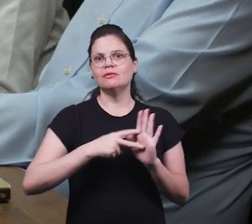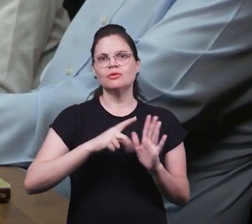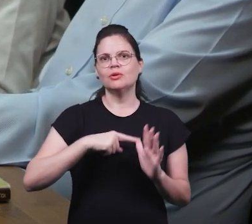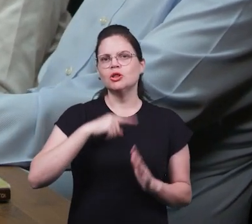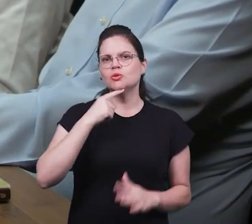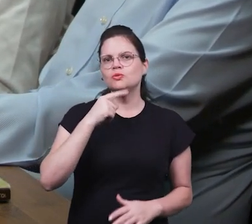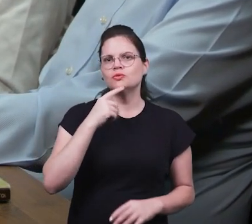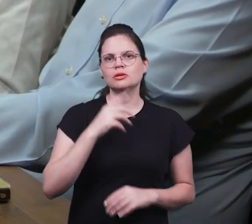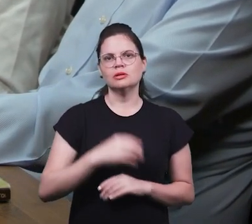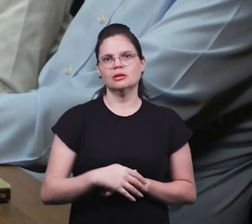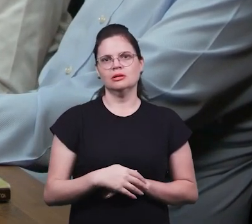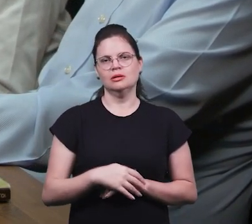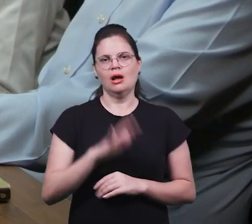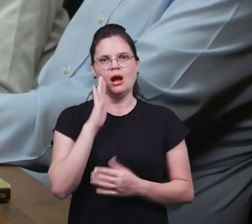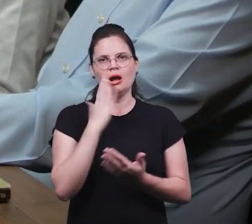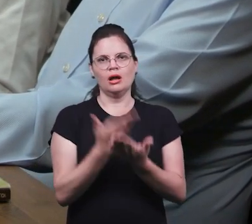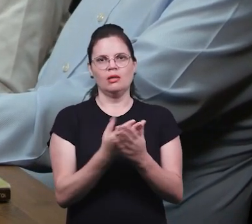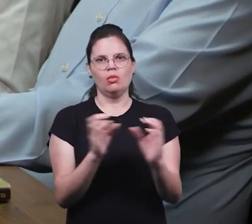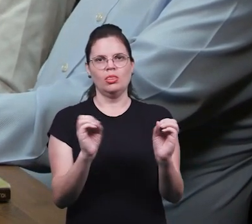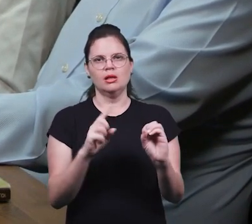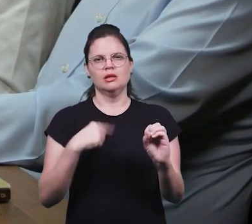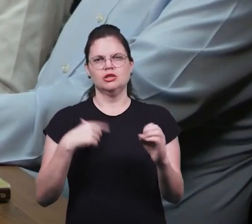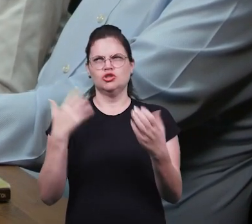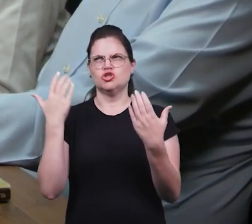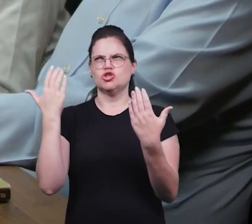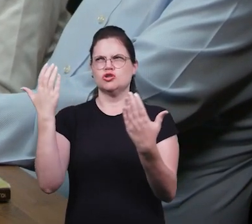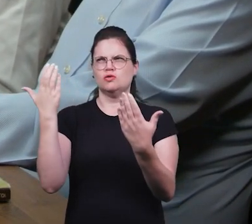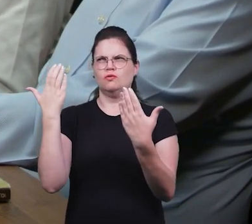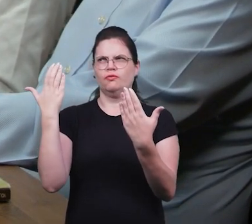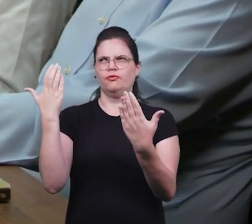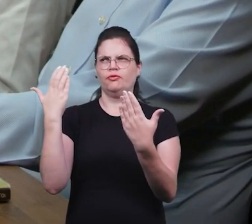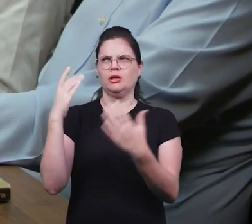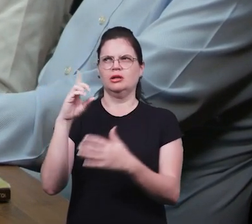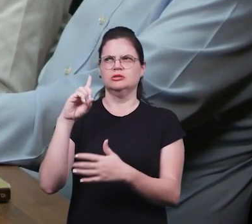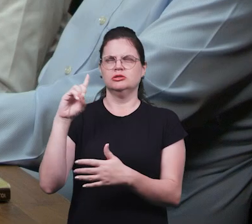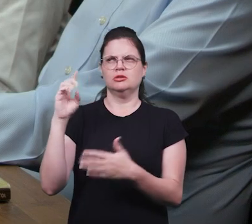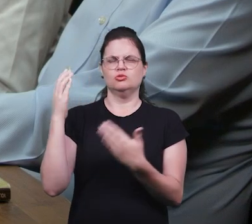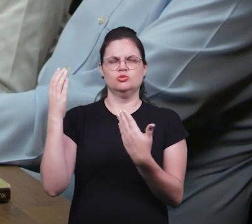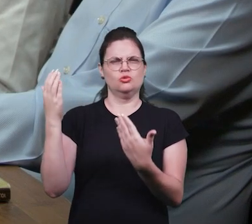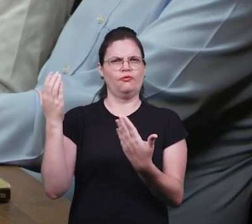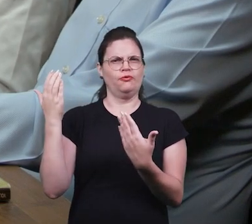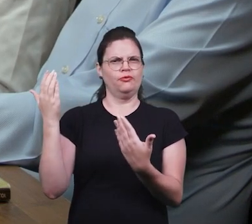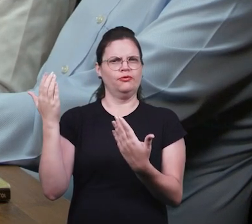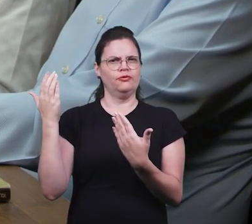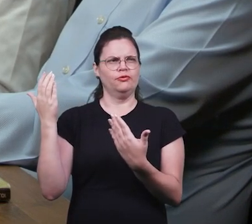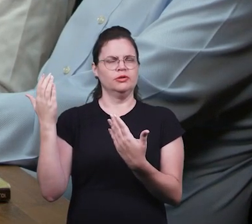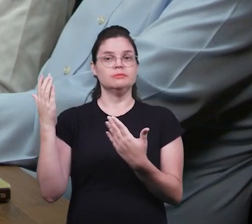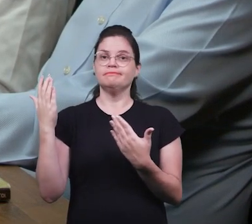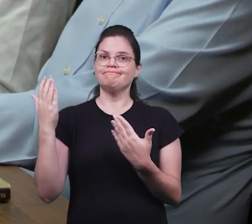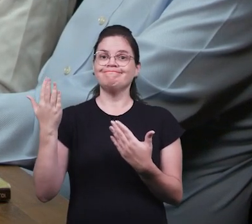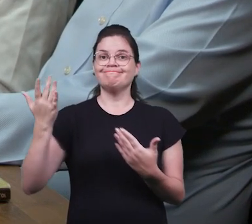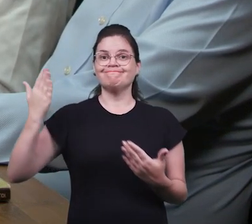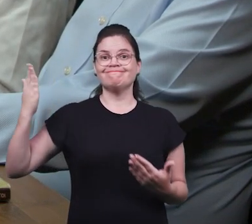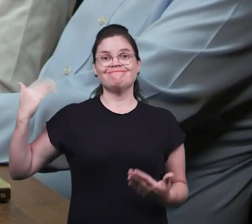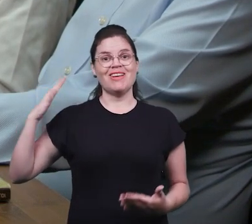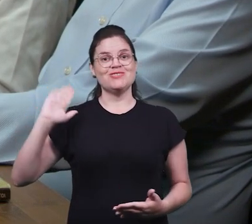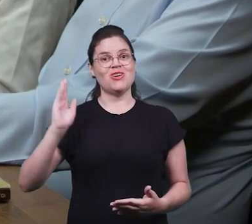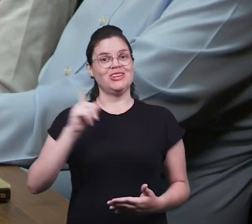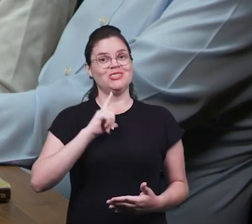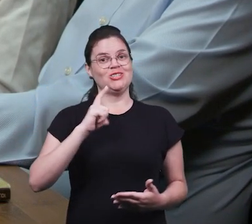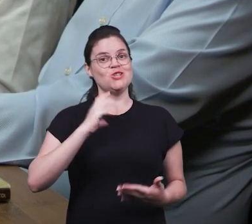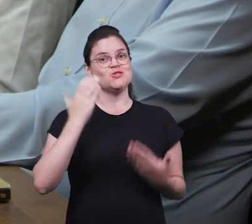homem não acredita em Deus. Ele fica desconfiado acerca das intenções de Deus. É desde o princípio. E isso vai